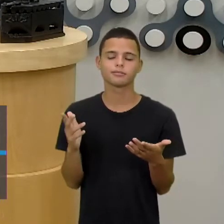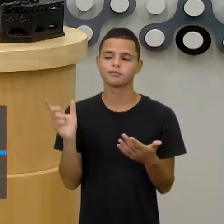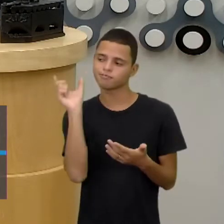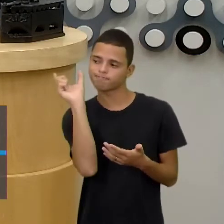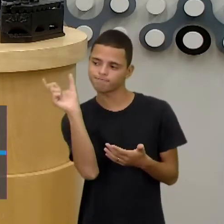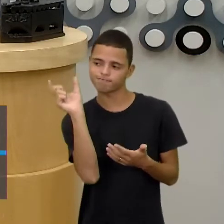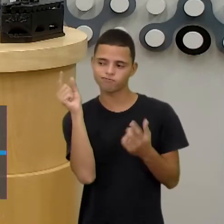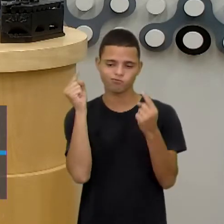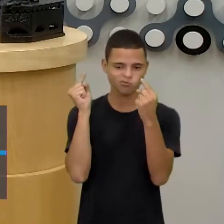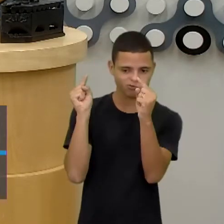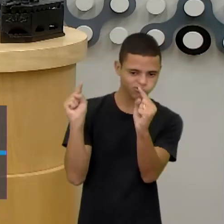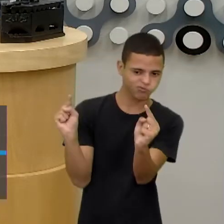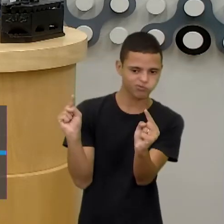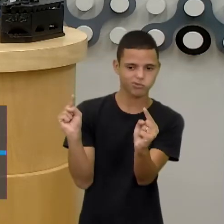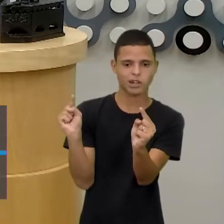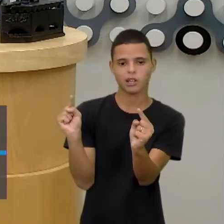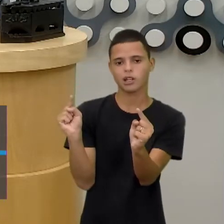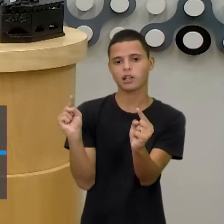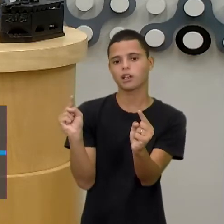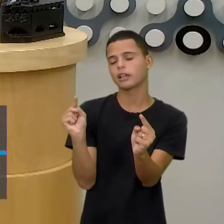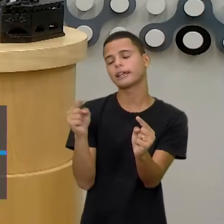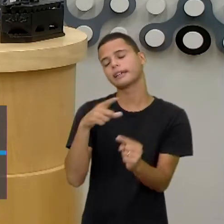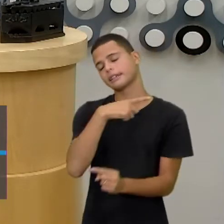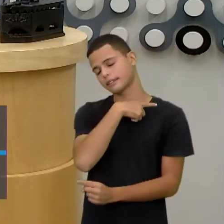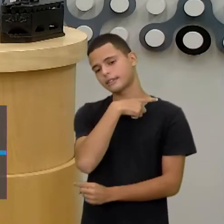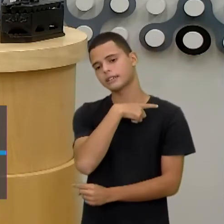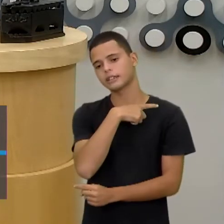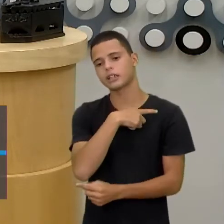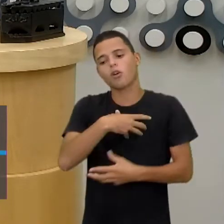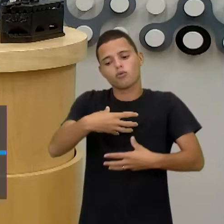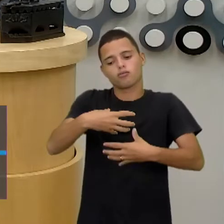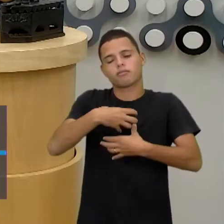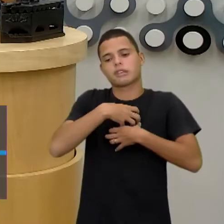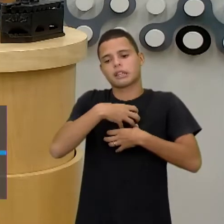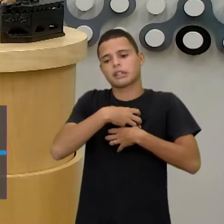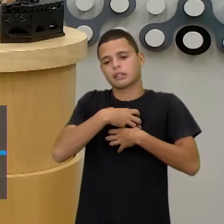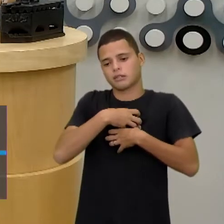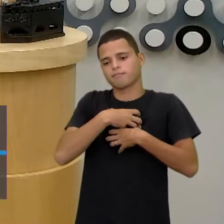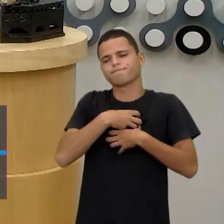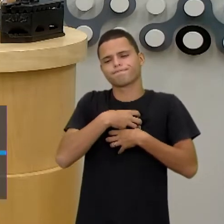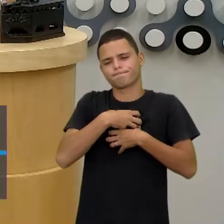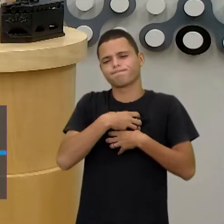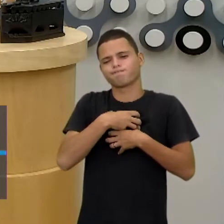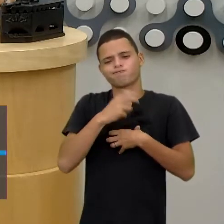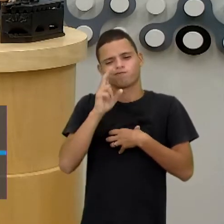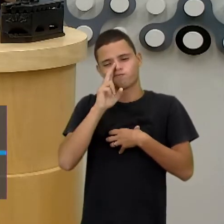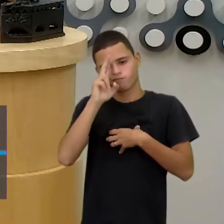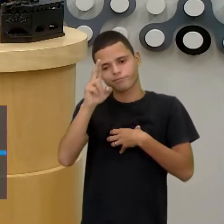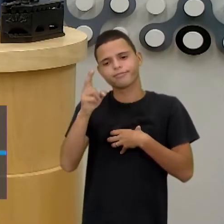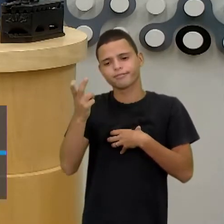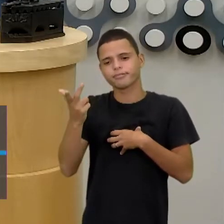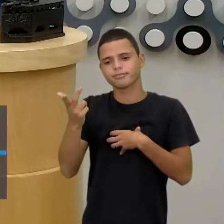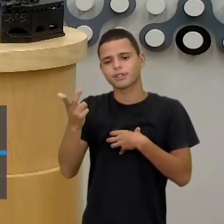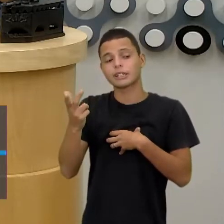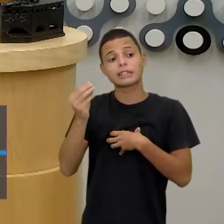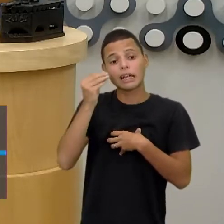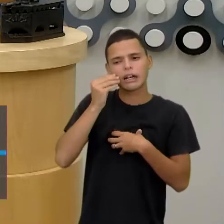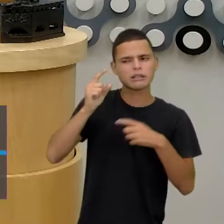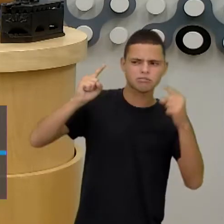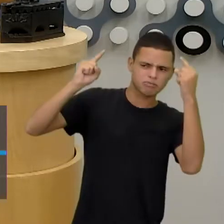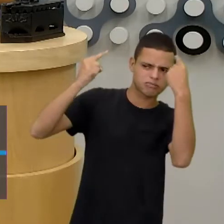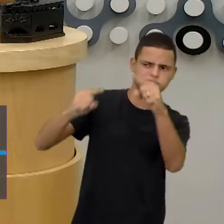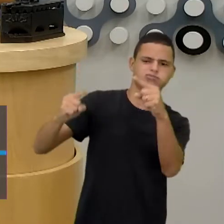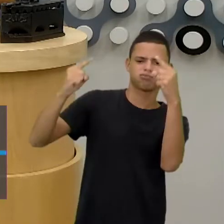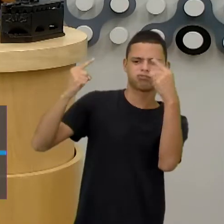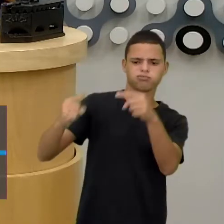né? Então, podem ter, assim, a semântica, o sentido totalmente pejorativo, né? Certo. De você querer ofender